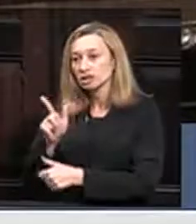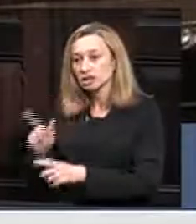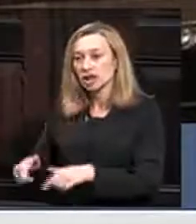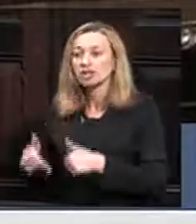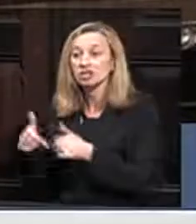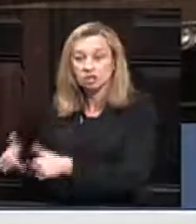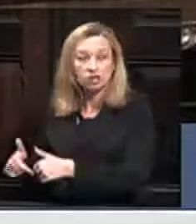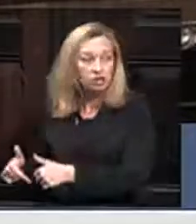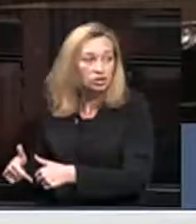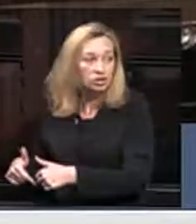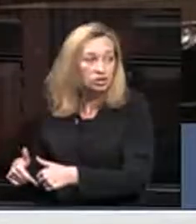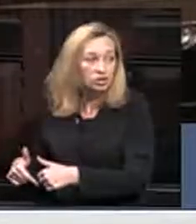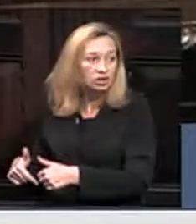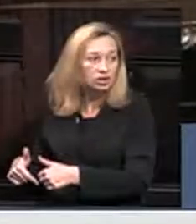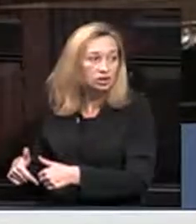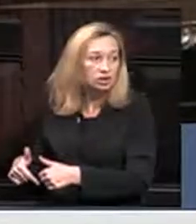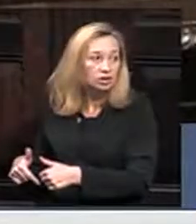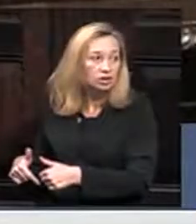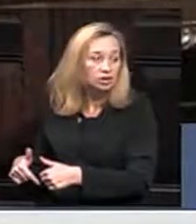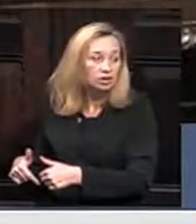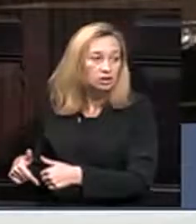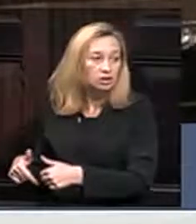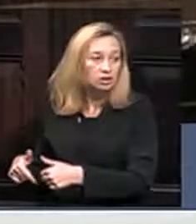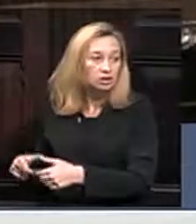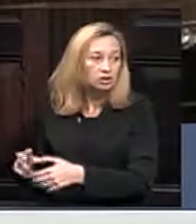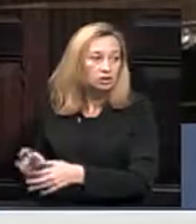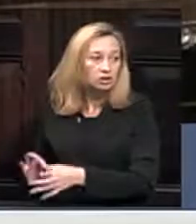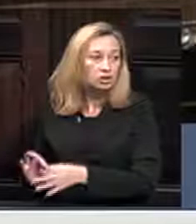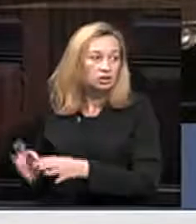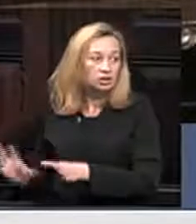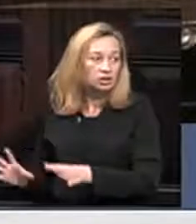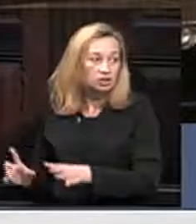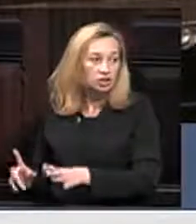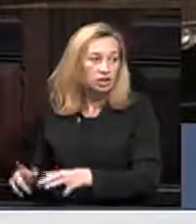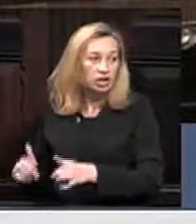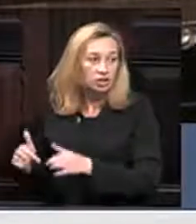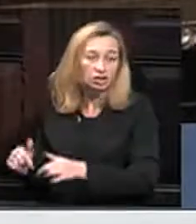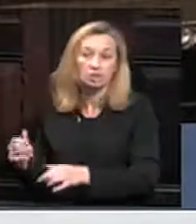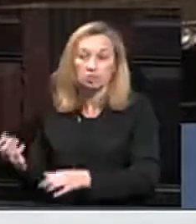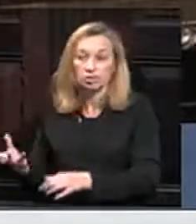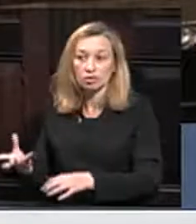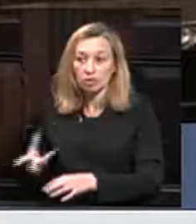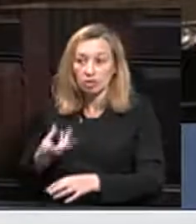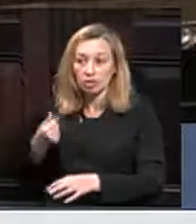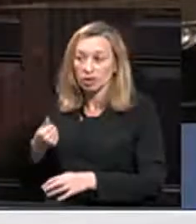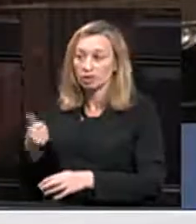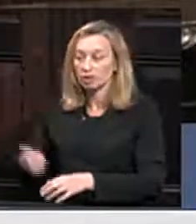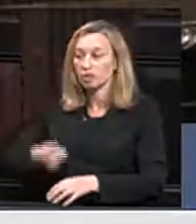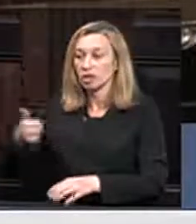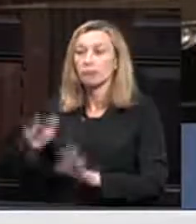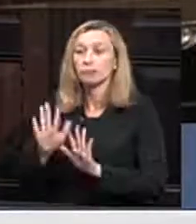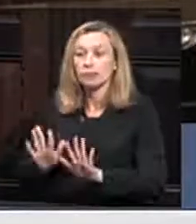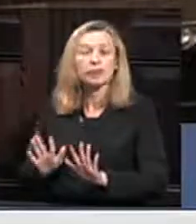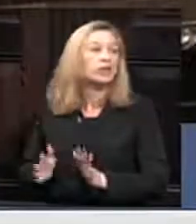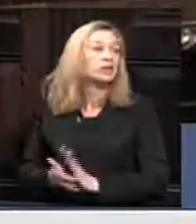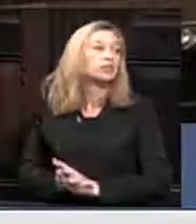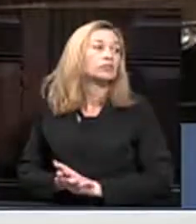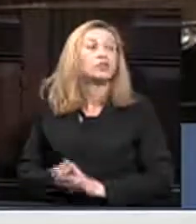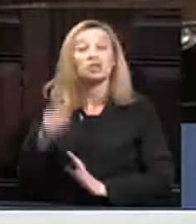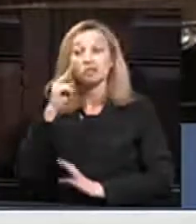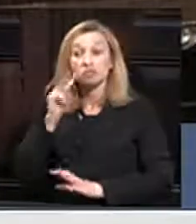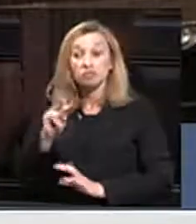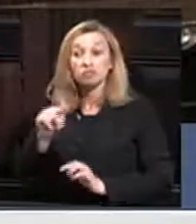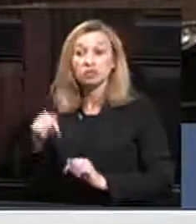com isso, permitir um monitoramento mais adequado das receitas e das despesas. Assistimos